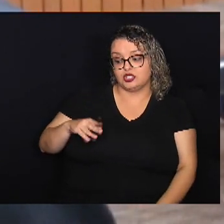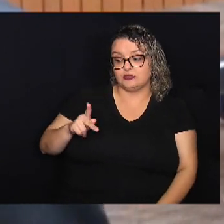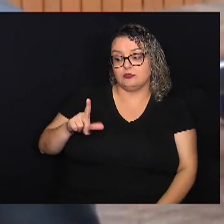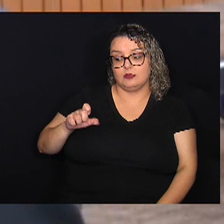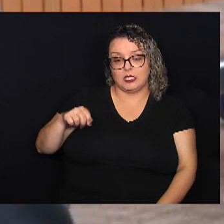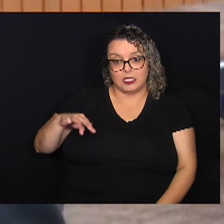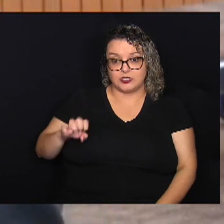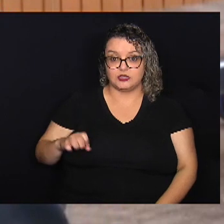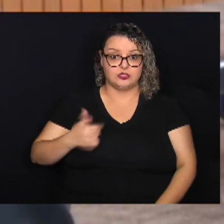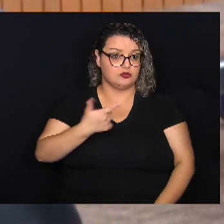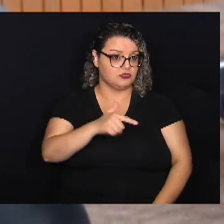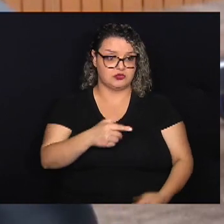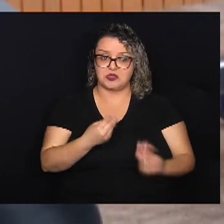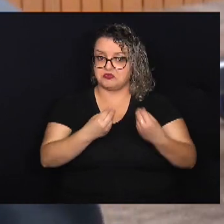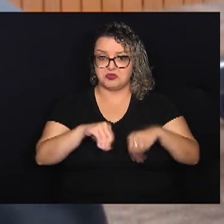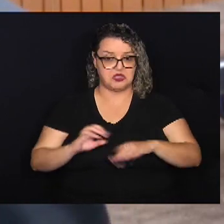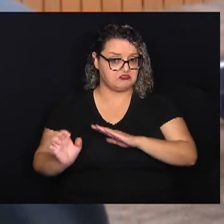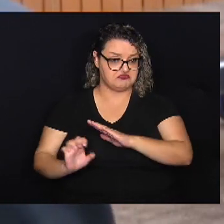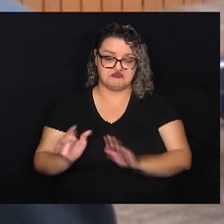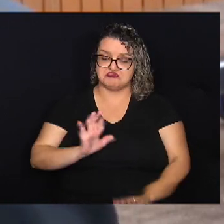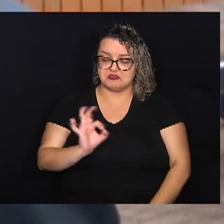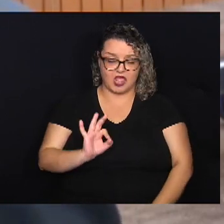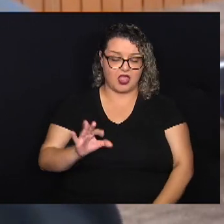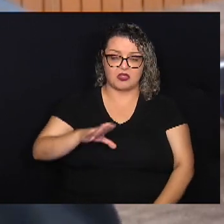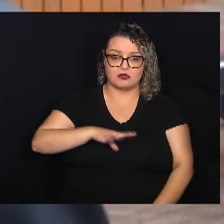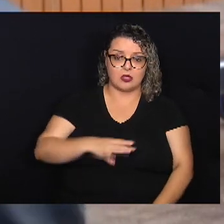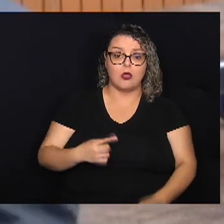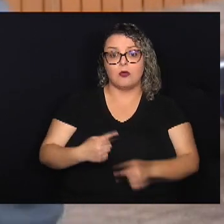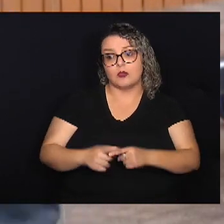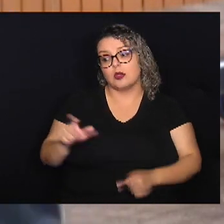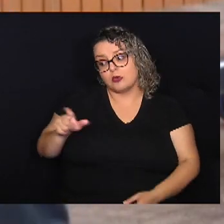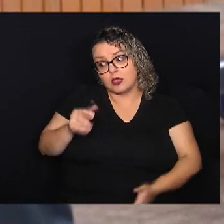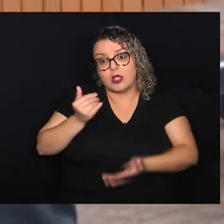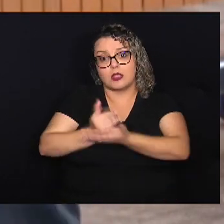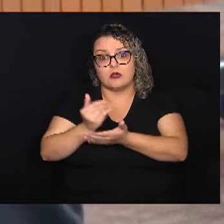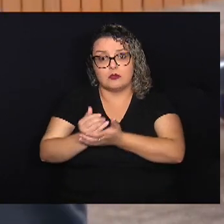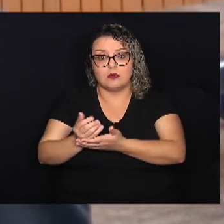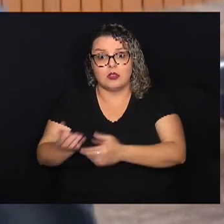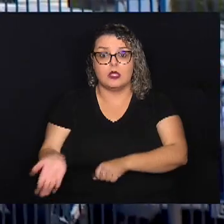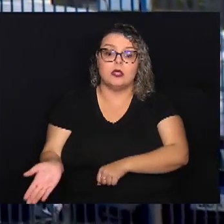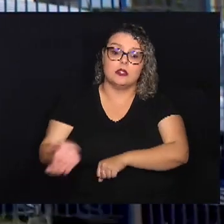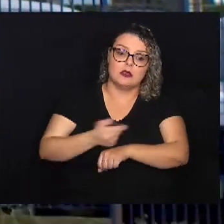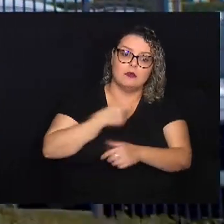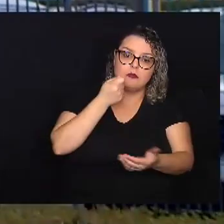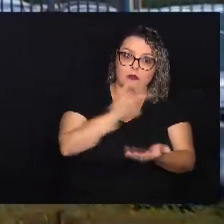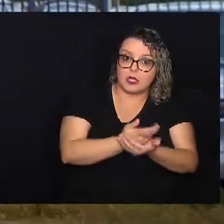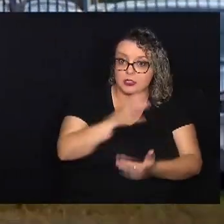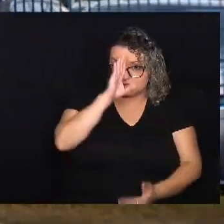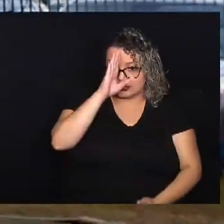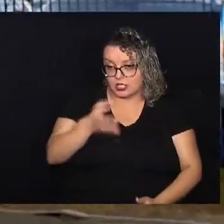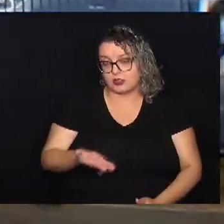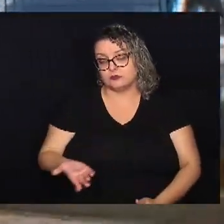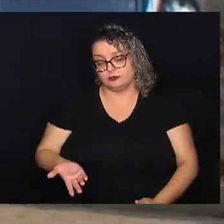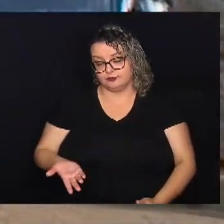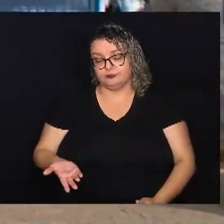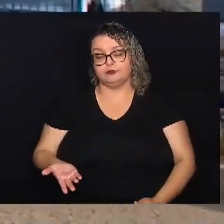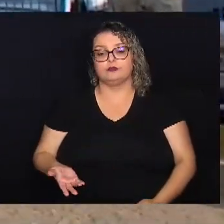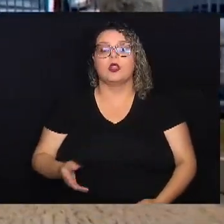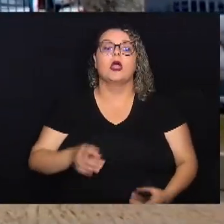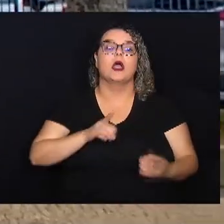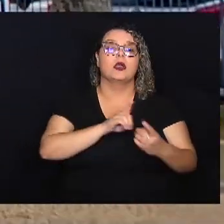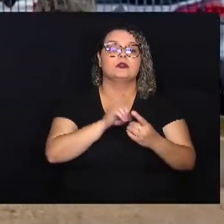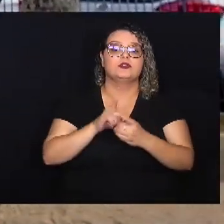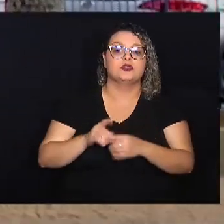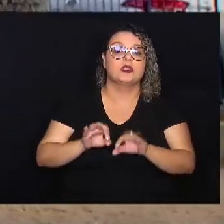prejuízo nenhum para a empresa, nem para o município, até porque os cartões de crédito hoje eles antecipam um pagamento direto. A indicação visa atender as